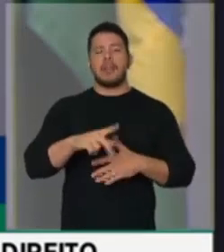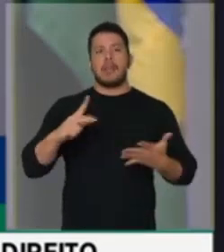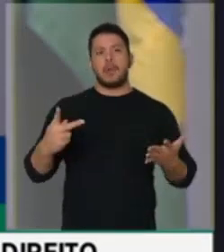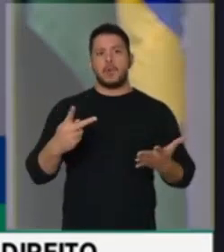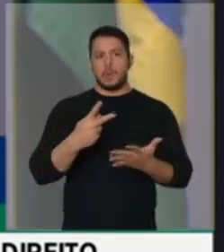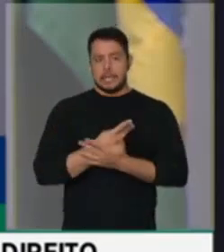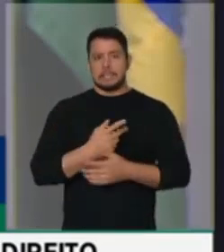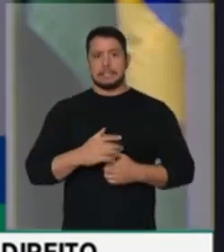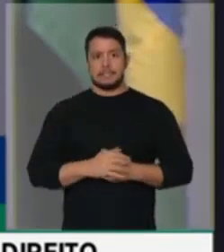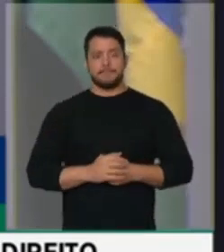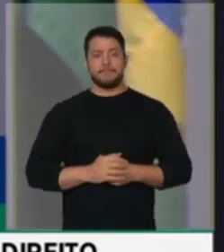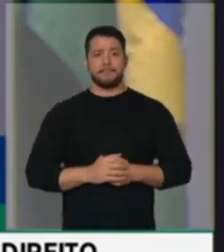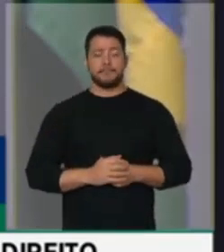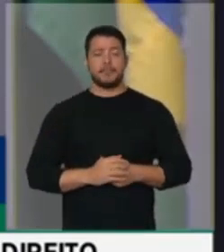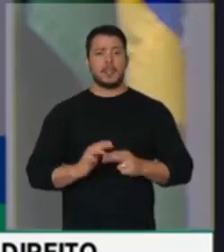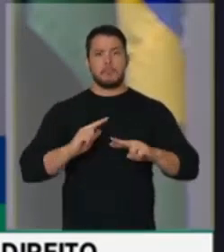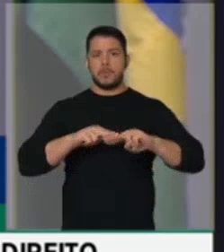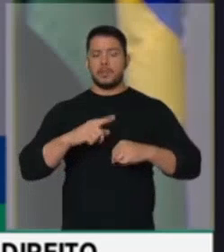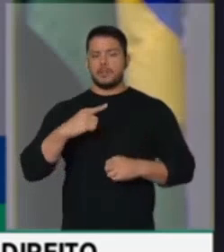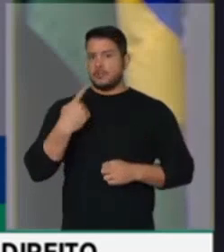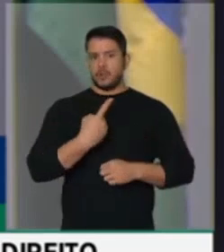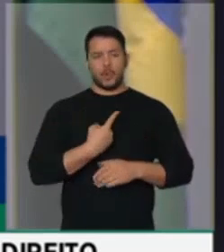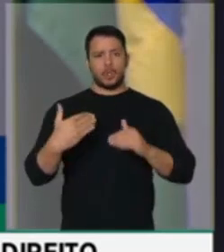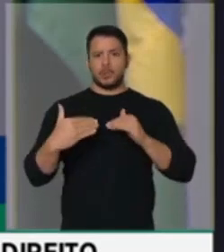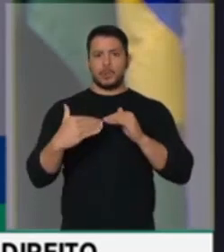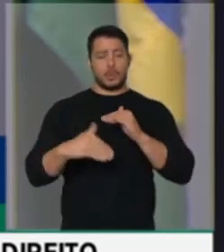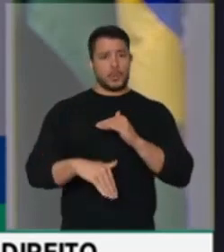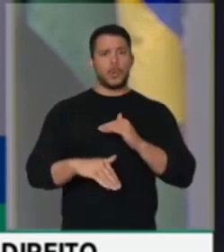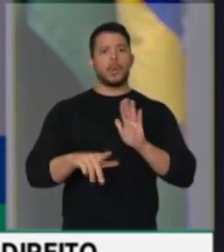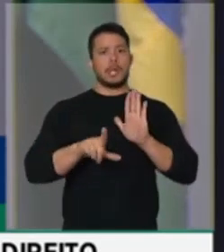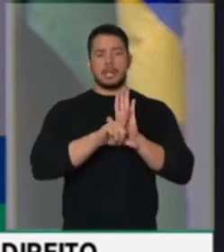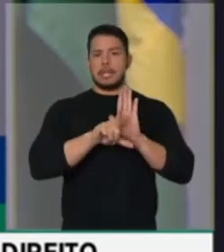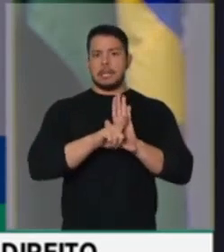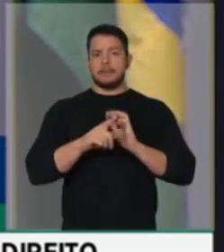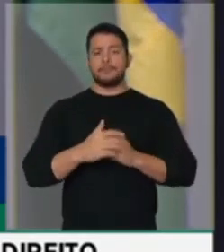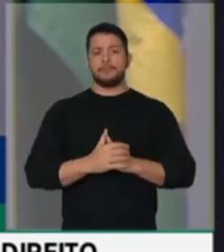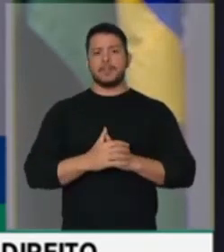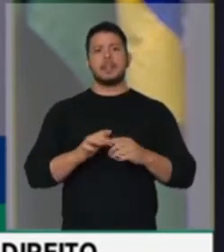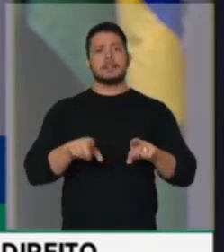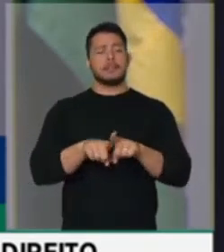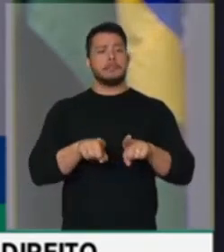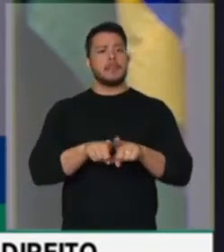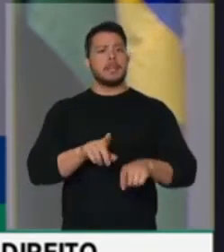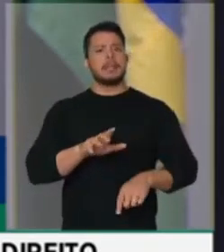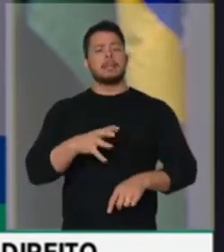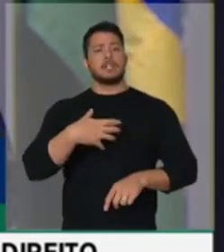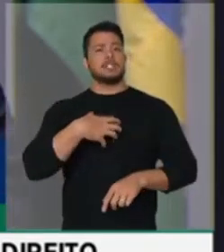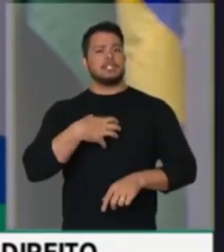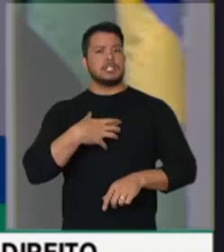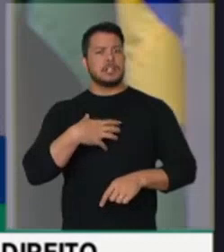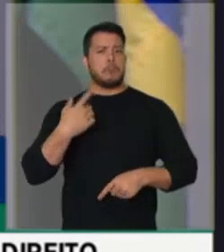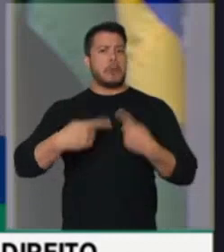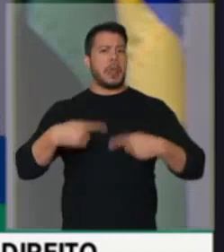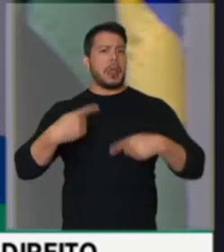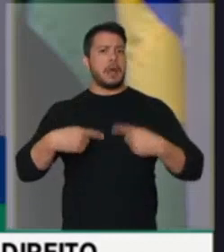nós somos contrários a essa lei e a forma assodada que ela vem para o plenário. Deveria sim ter sido feita